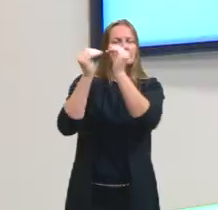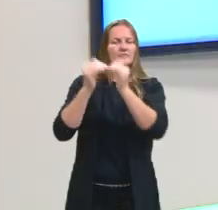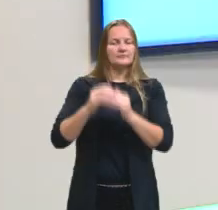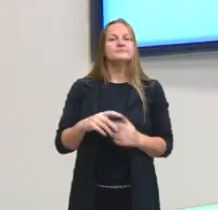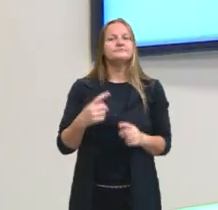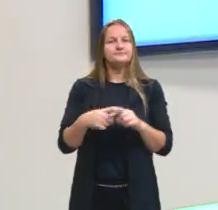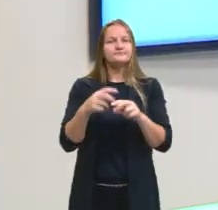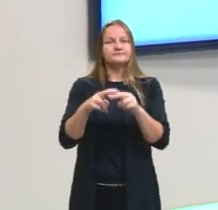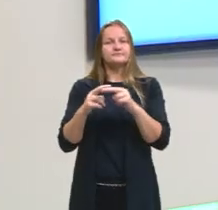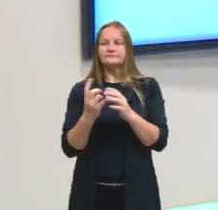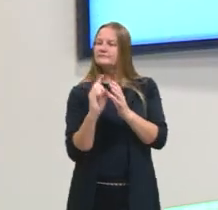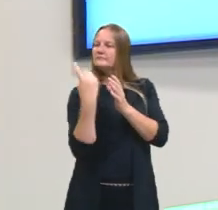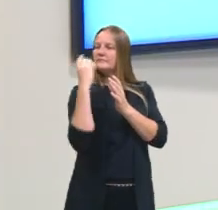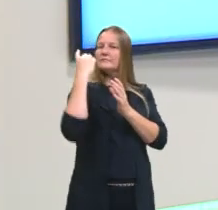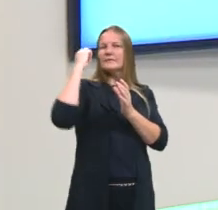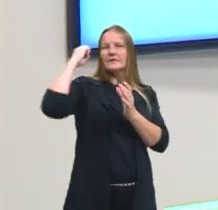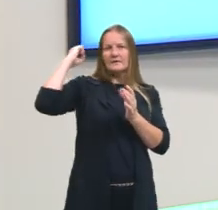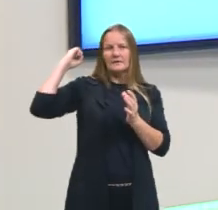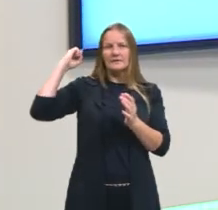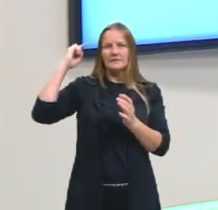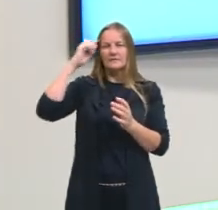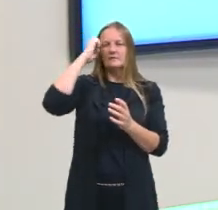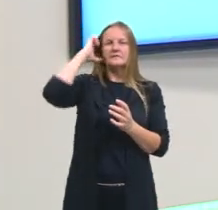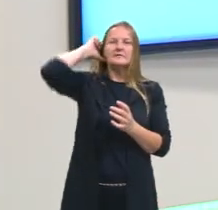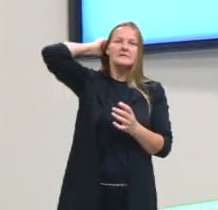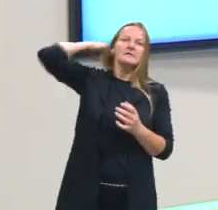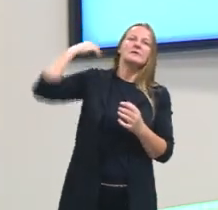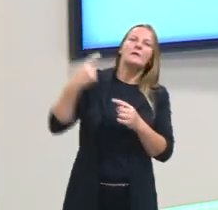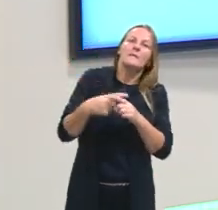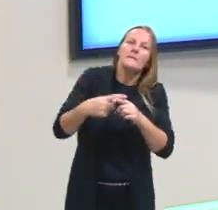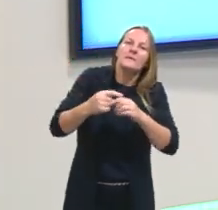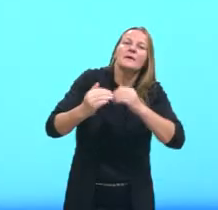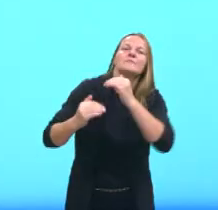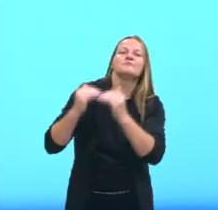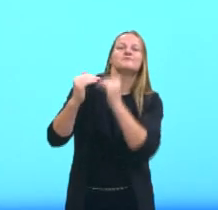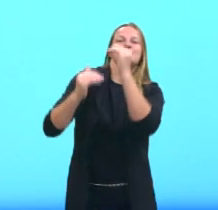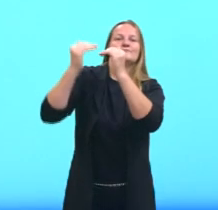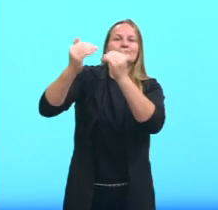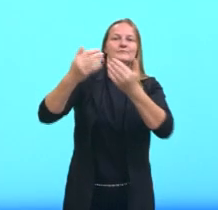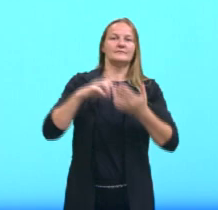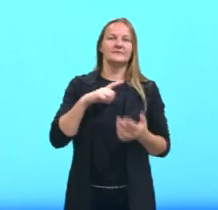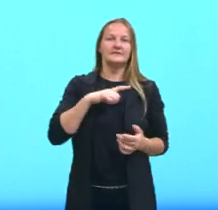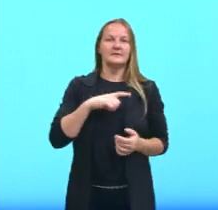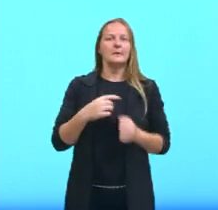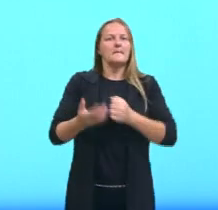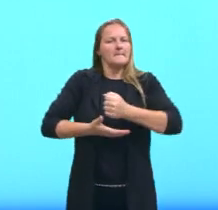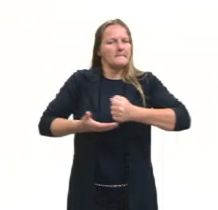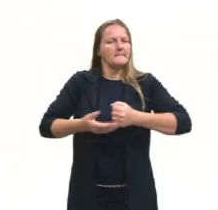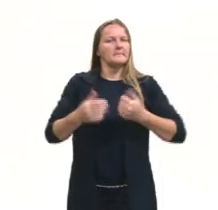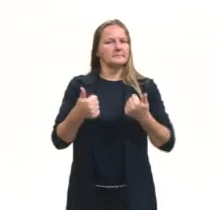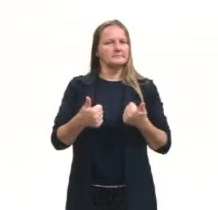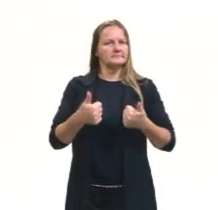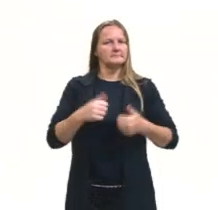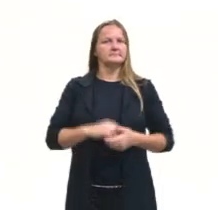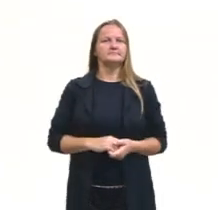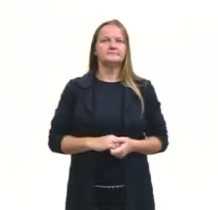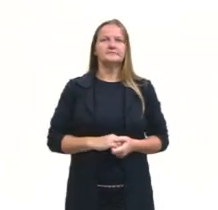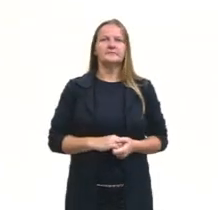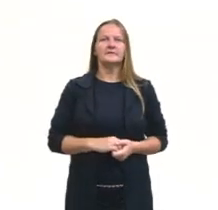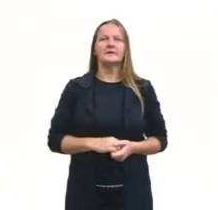no sentido evolutivo tá então essa aqui é a evolução das plantas bem basicamente falando